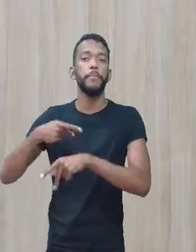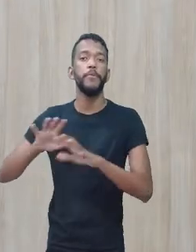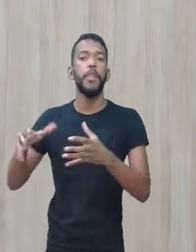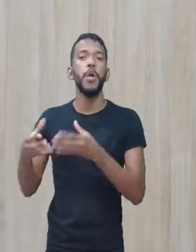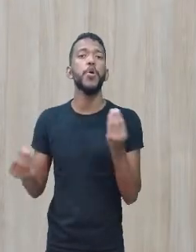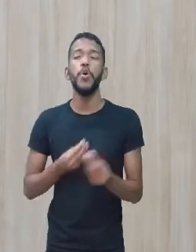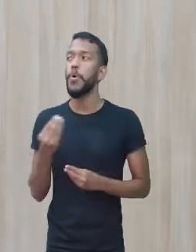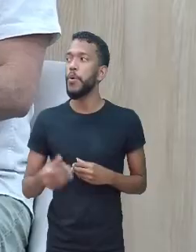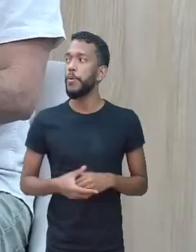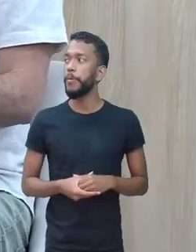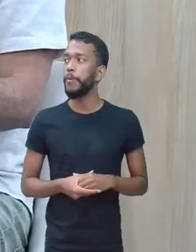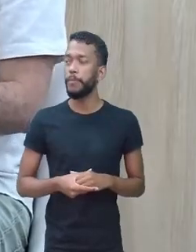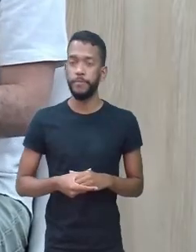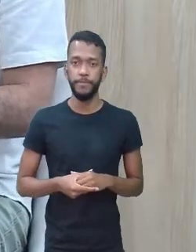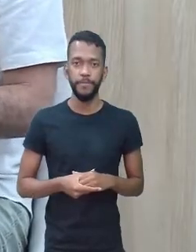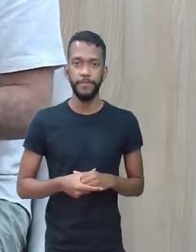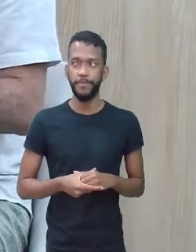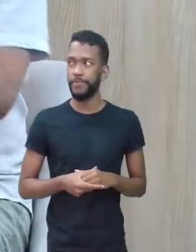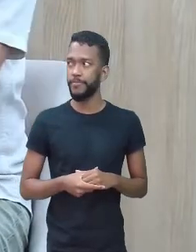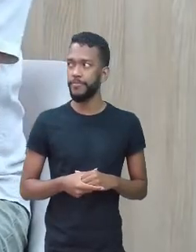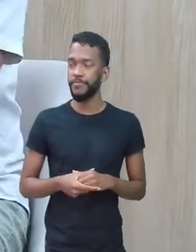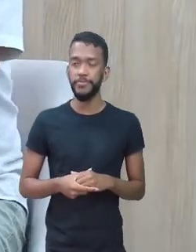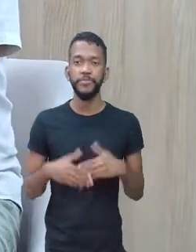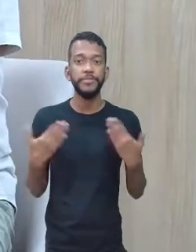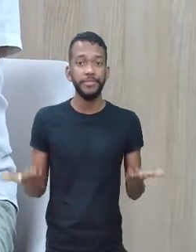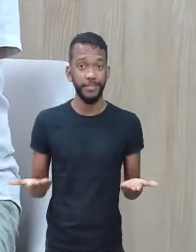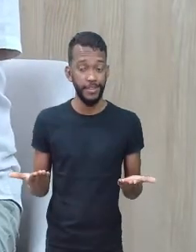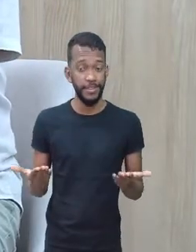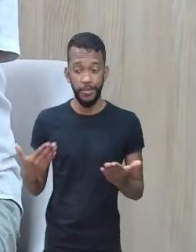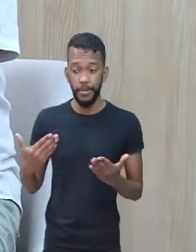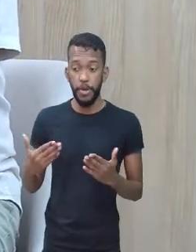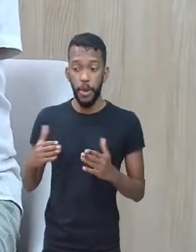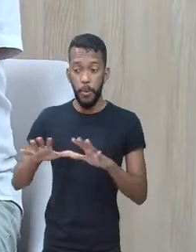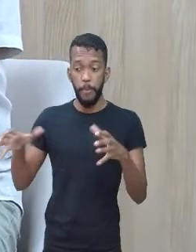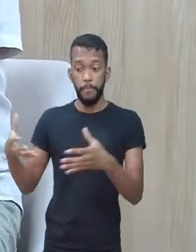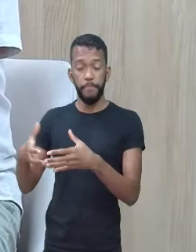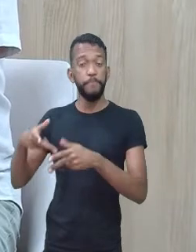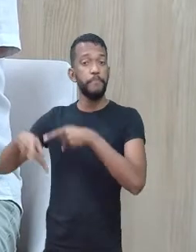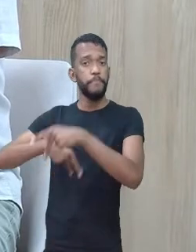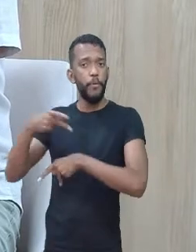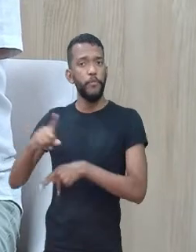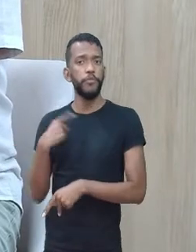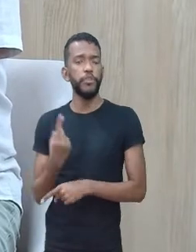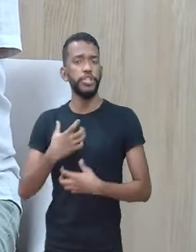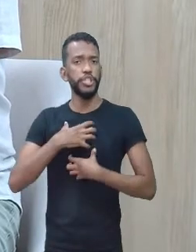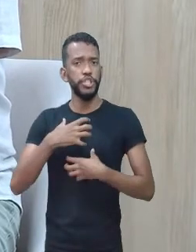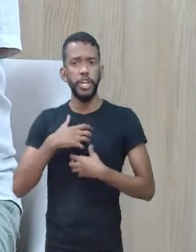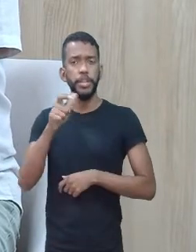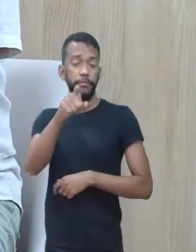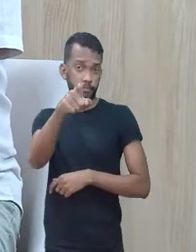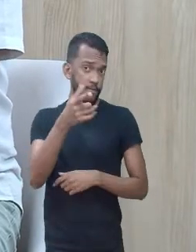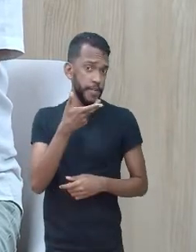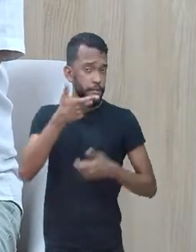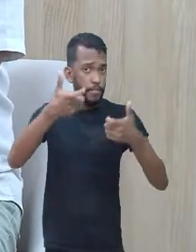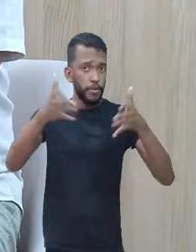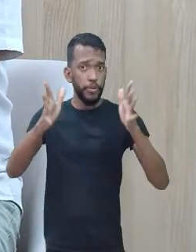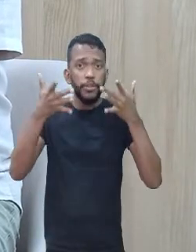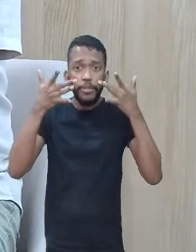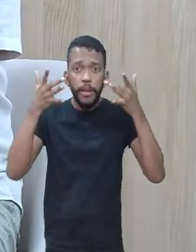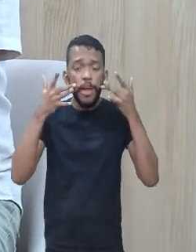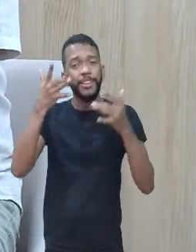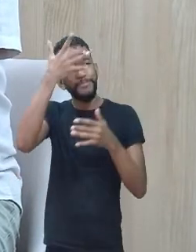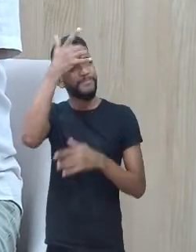popular? É por revelar esses costumes do povo, né, da nossa gente, assim, o teatro, como você falou, né, o professor aí que